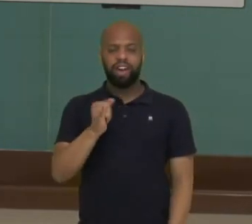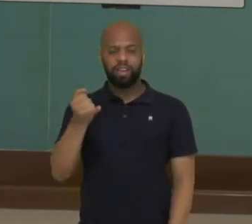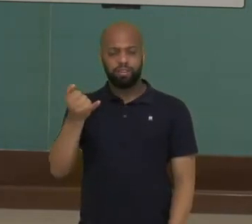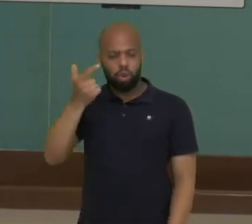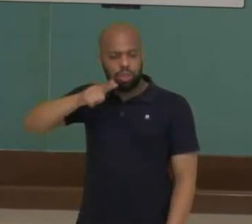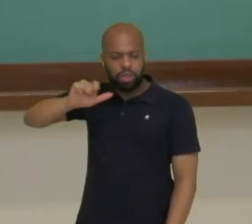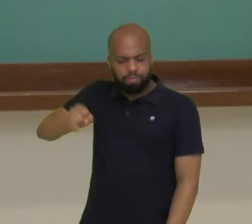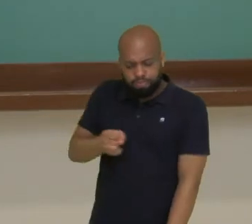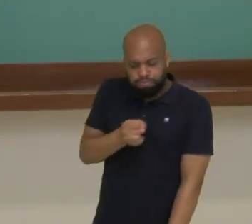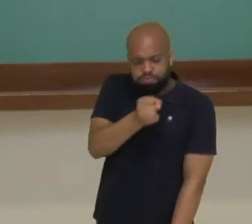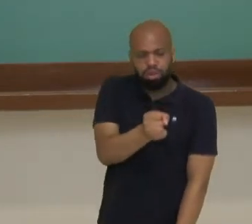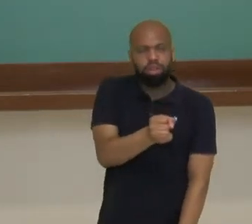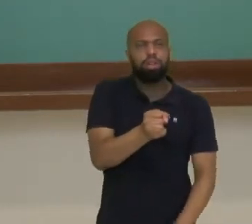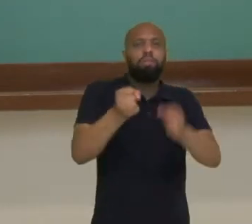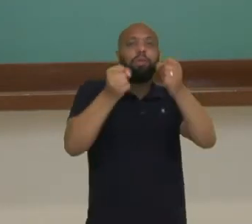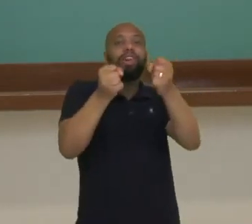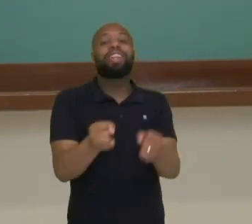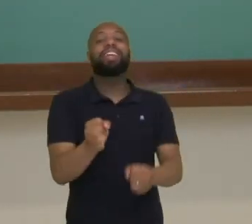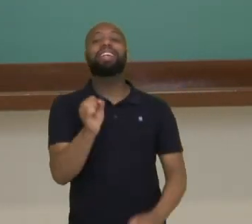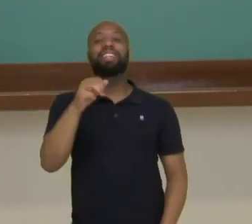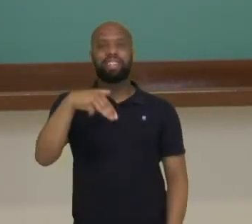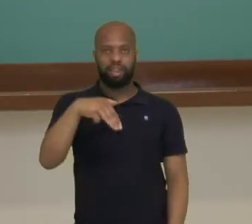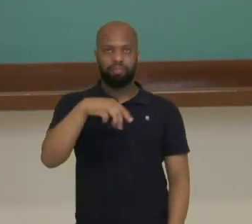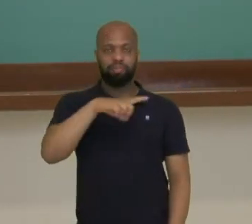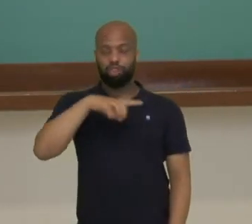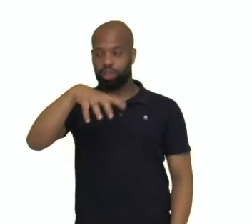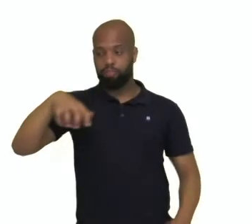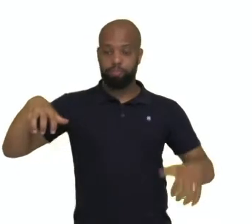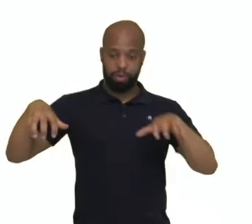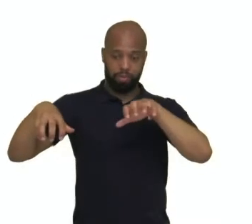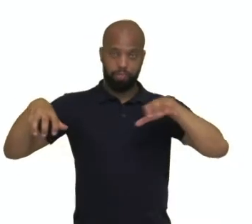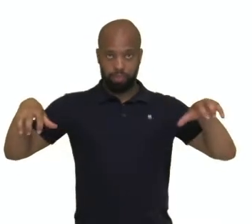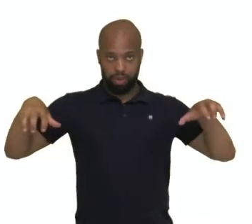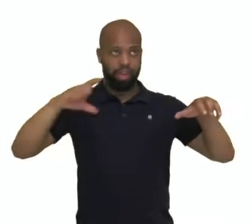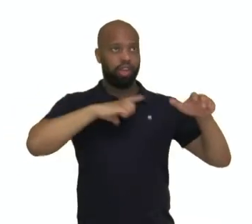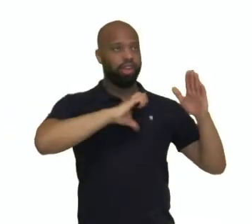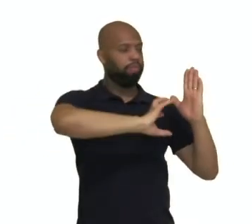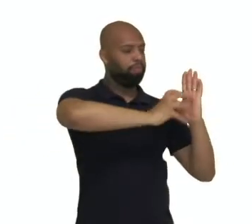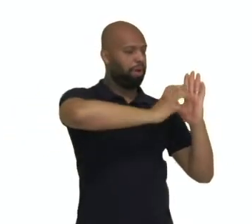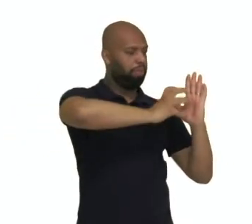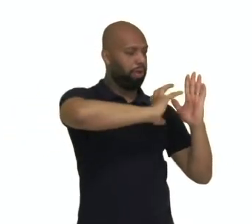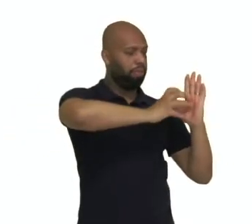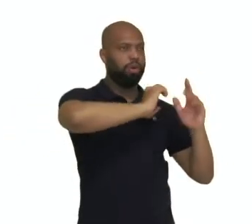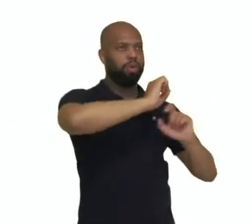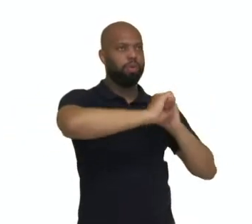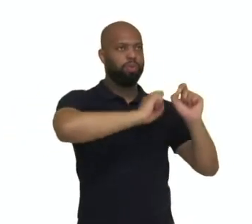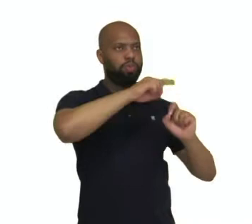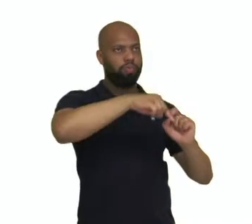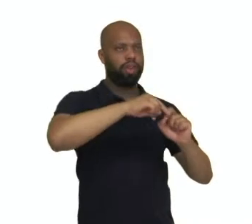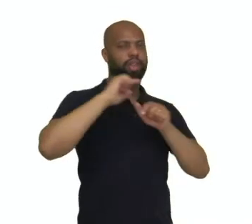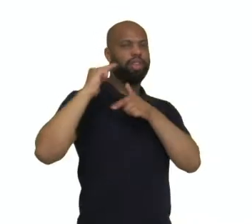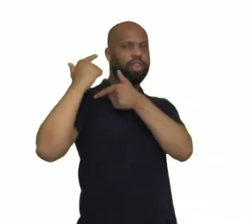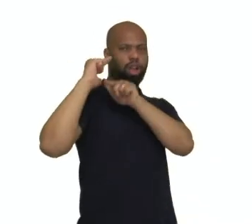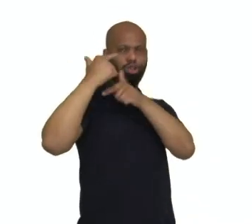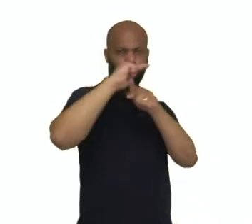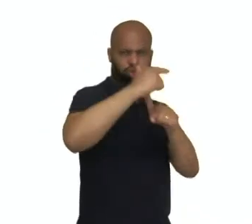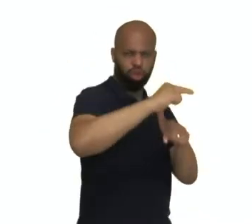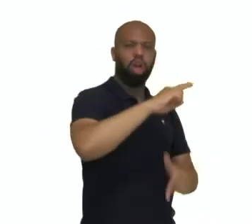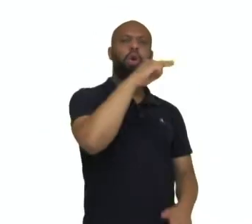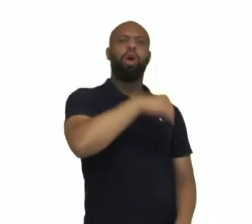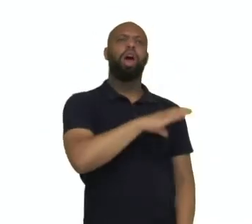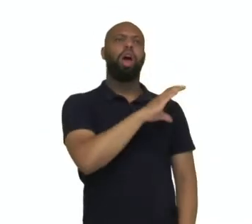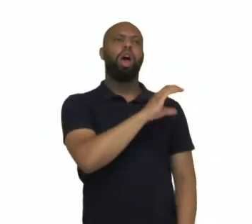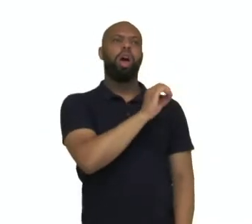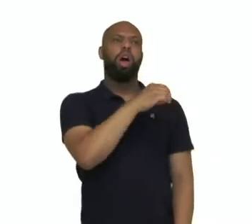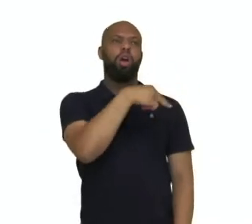Que partidos são esses? De um lado, a gente vai ter o Partido Conservador, onde as